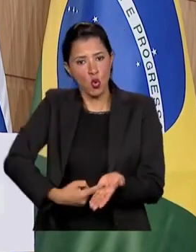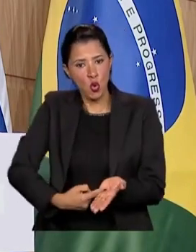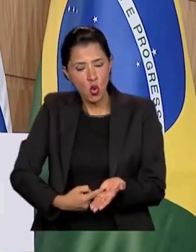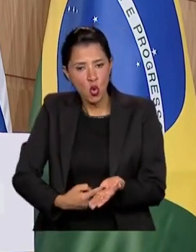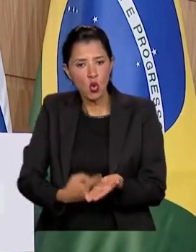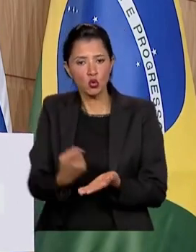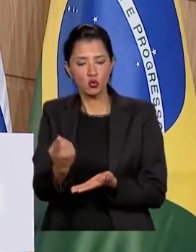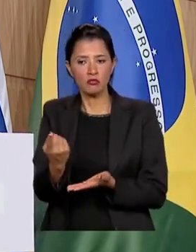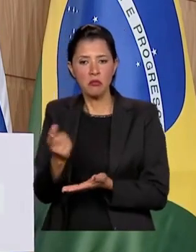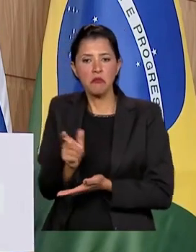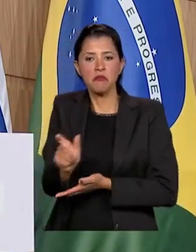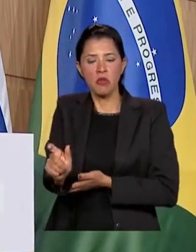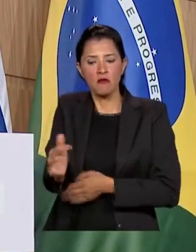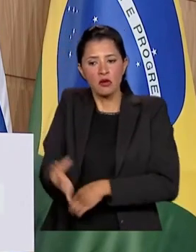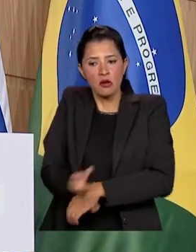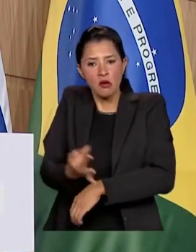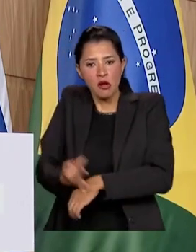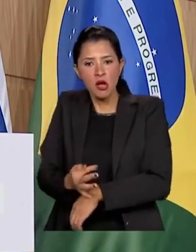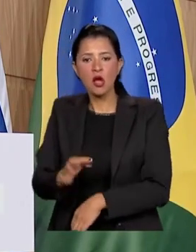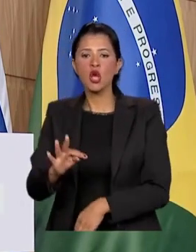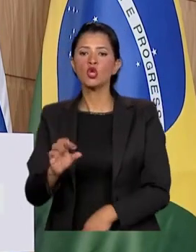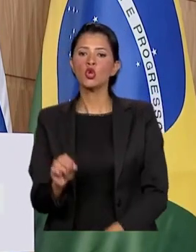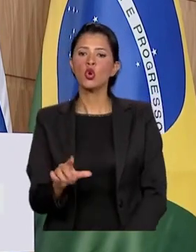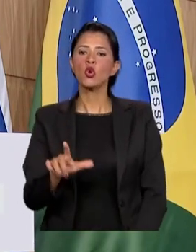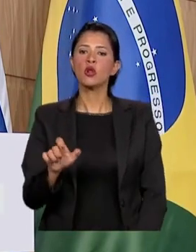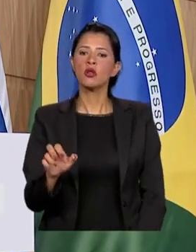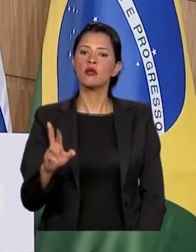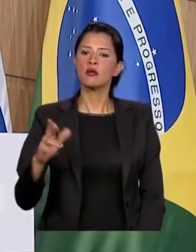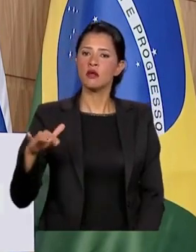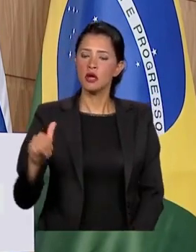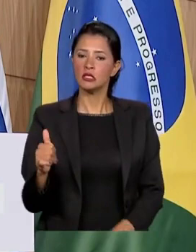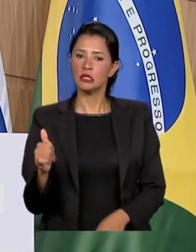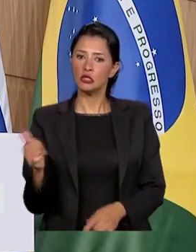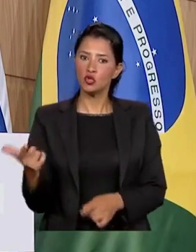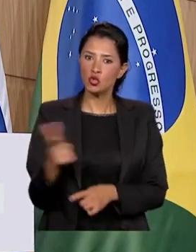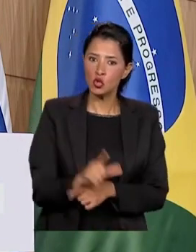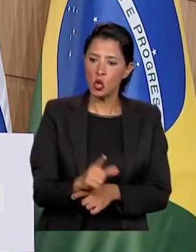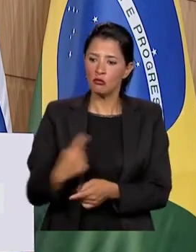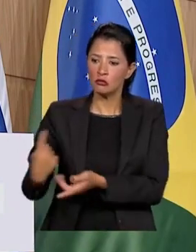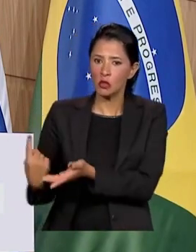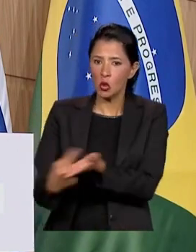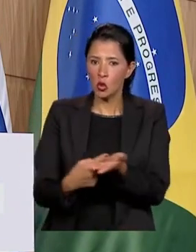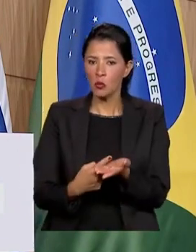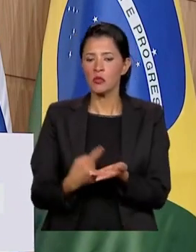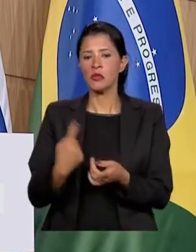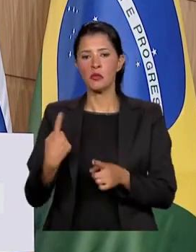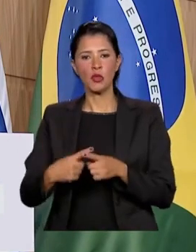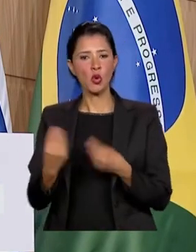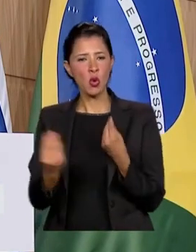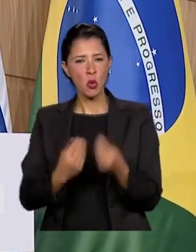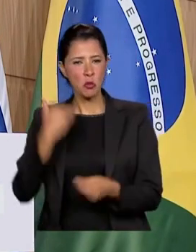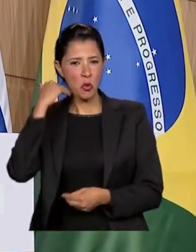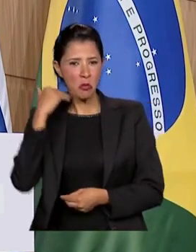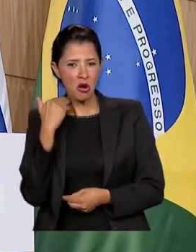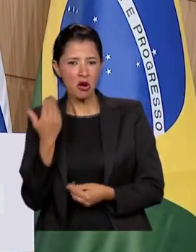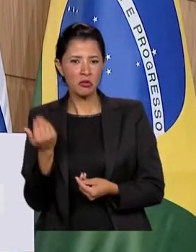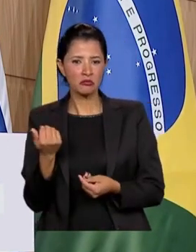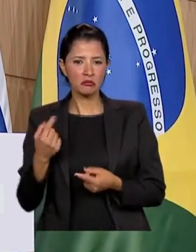palavra tolerância em cada renovação, porque não cabe a um banco ficar